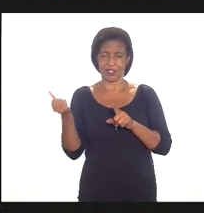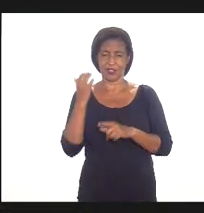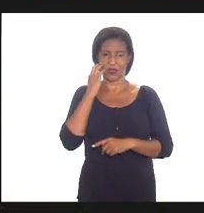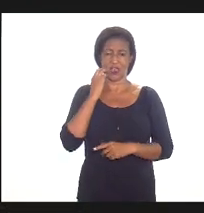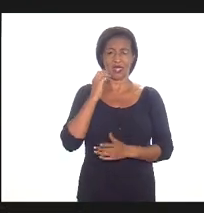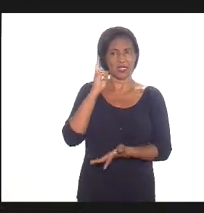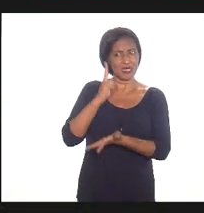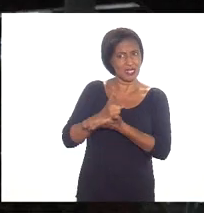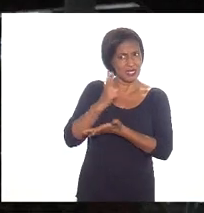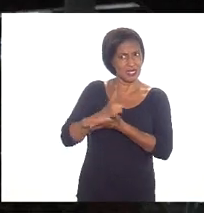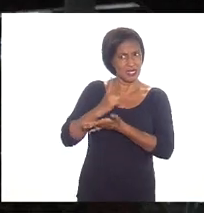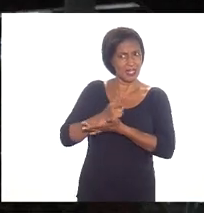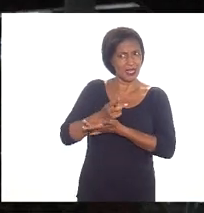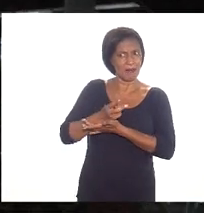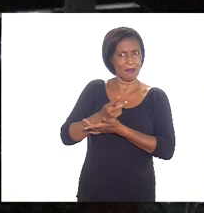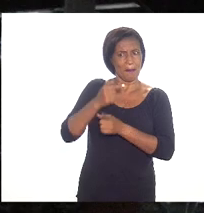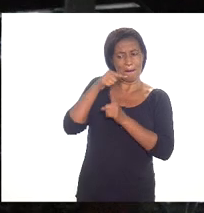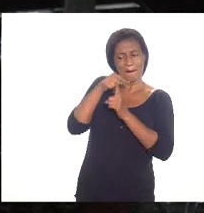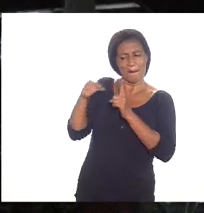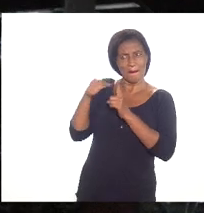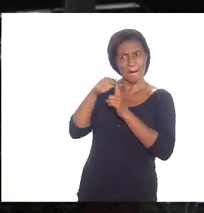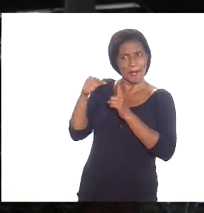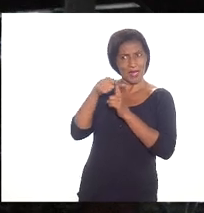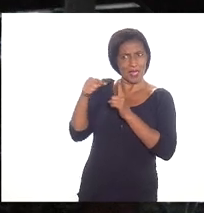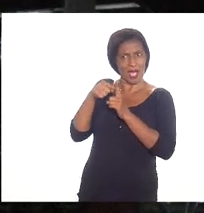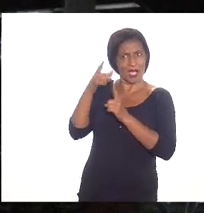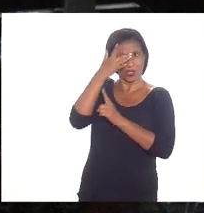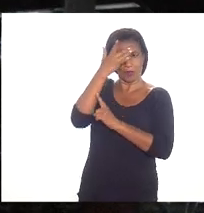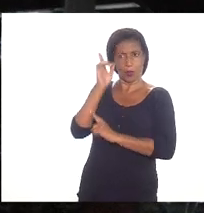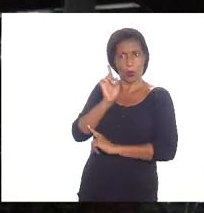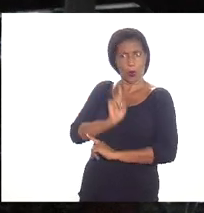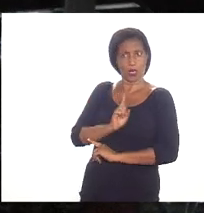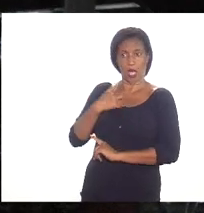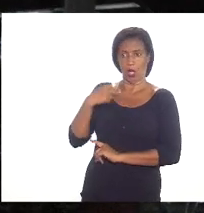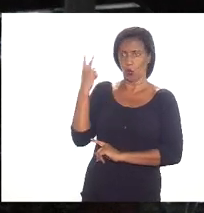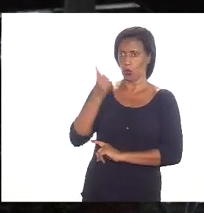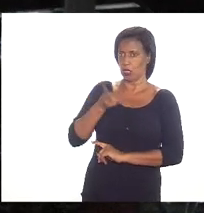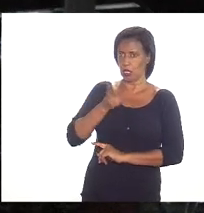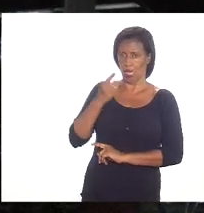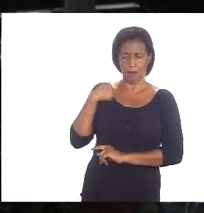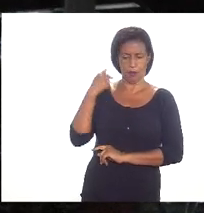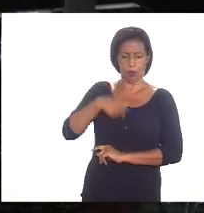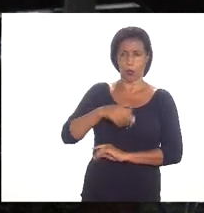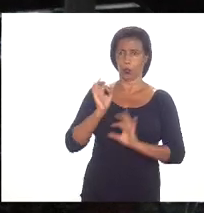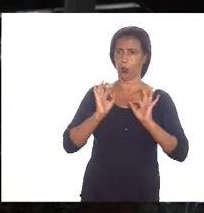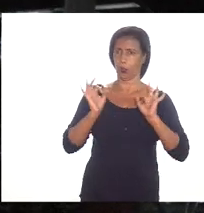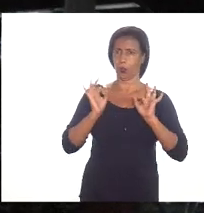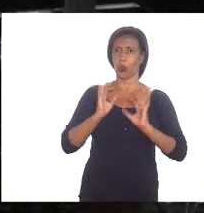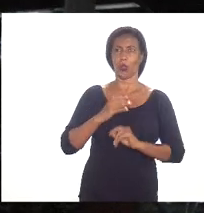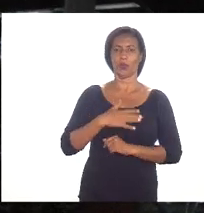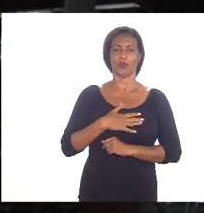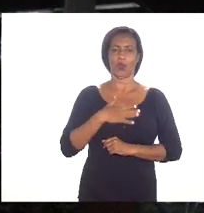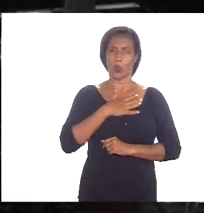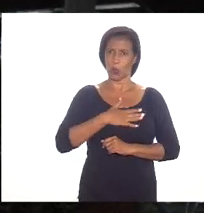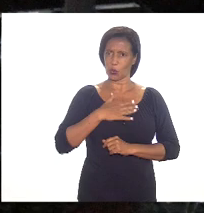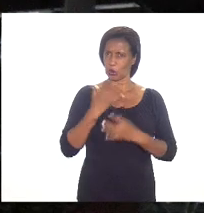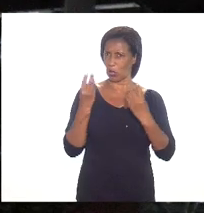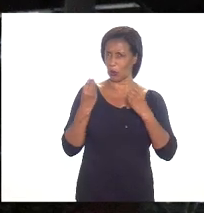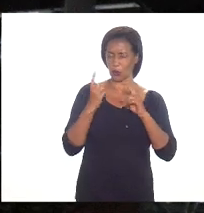E sempre semipresencial, não significa que eu vou estar todas as vezes aqui. Pelo contrário, gostei muito de ir lá para o